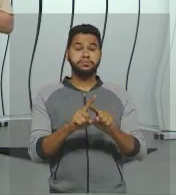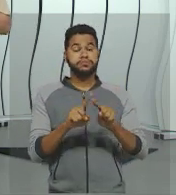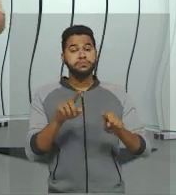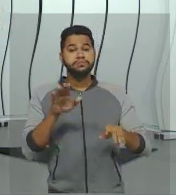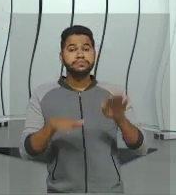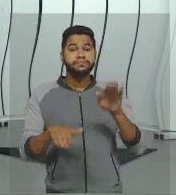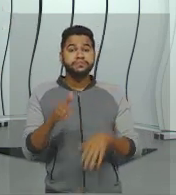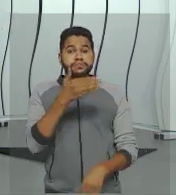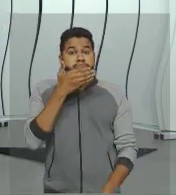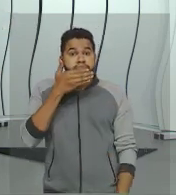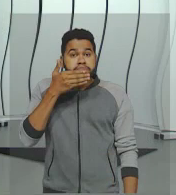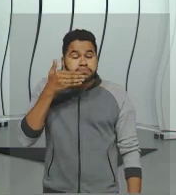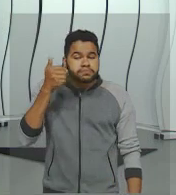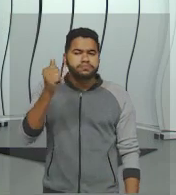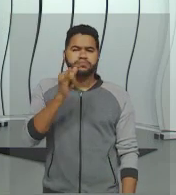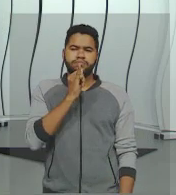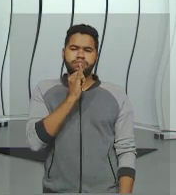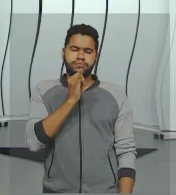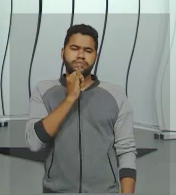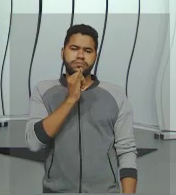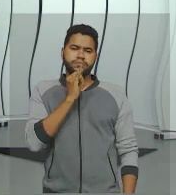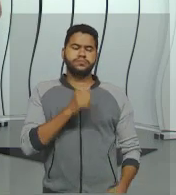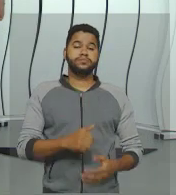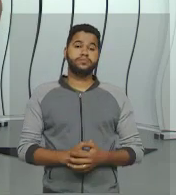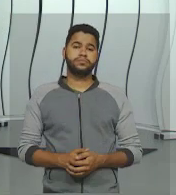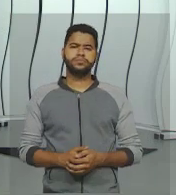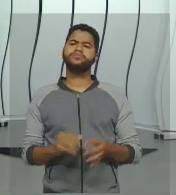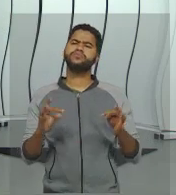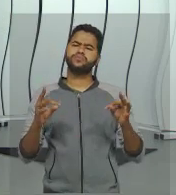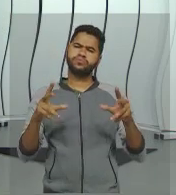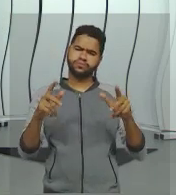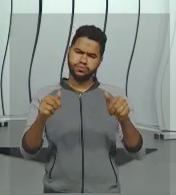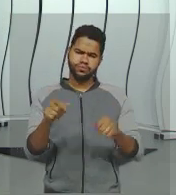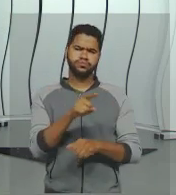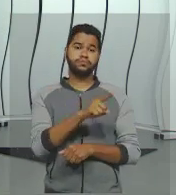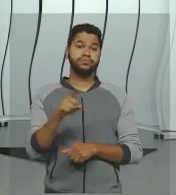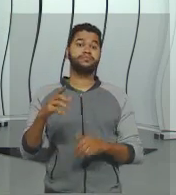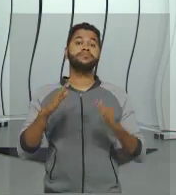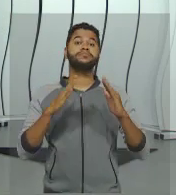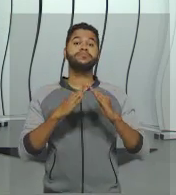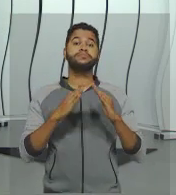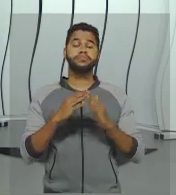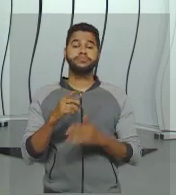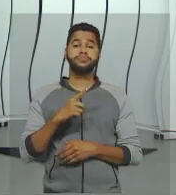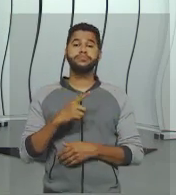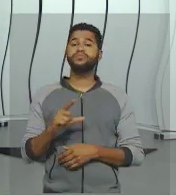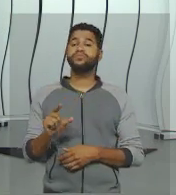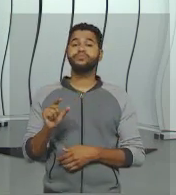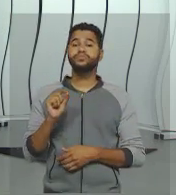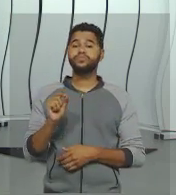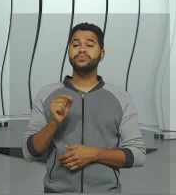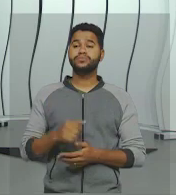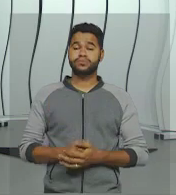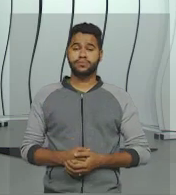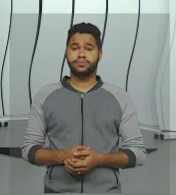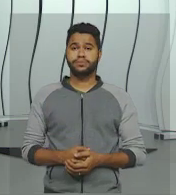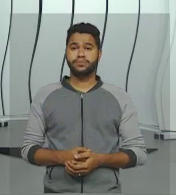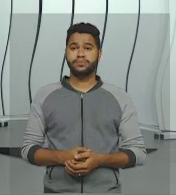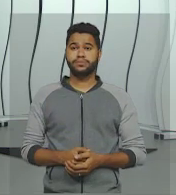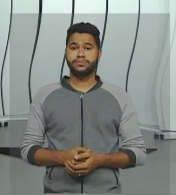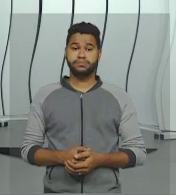talvez o melhor exemplo que a gente pode considerar, que todos vocês têm na casa de vocês, seriam